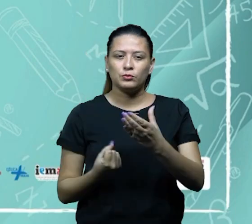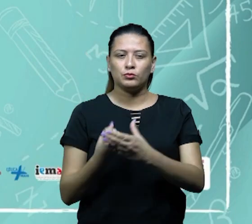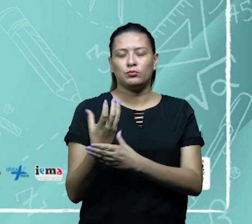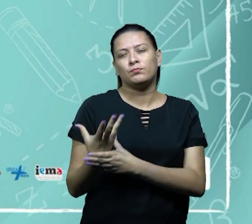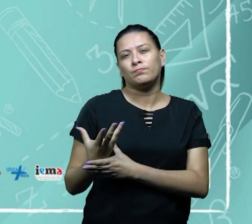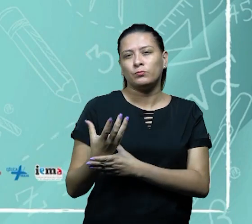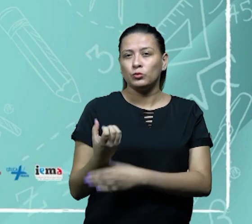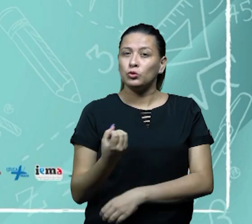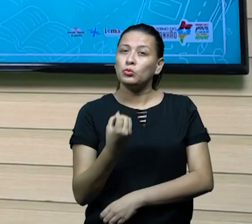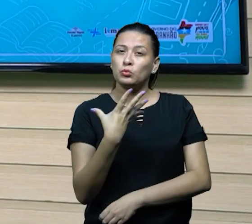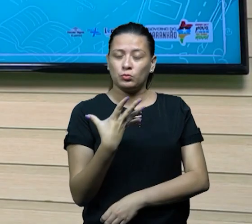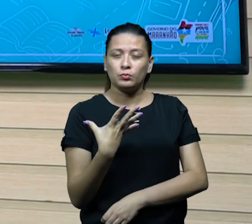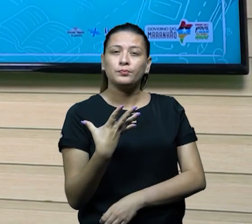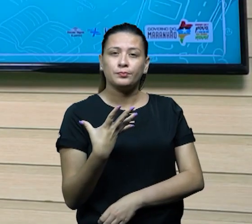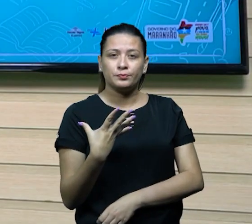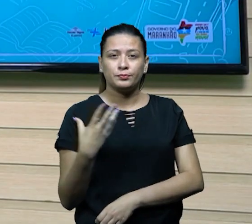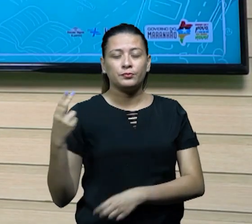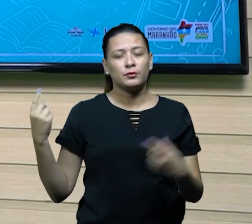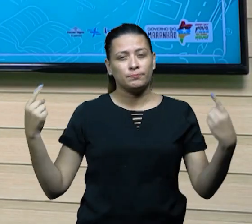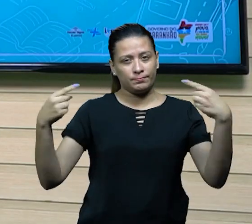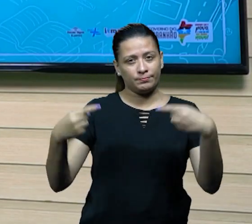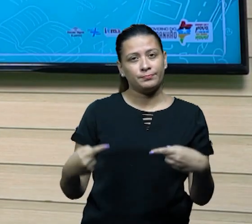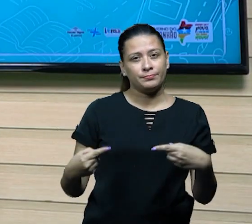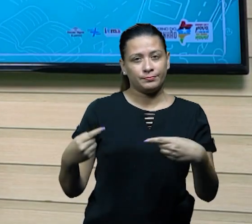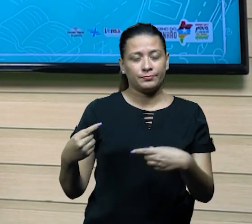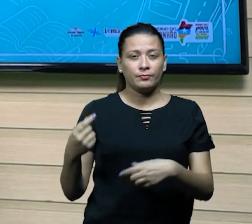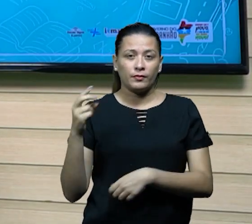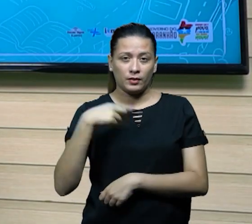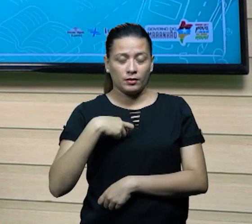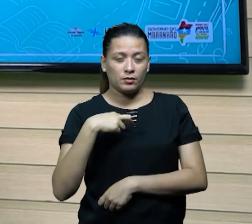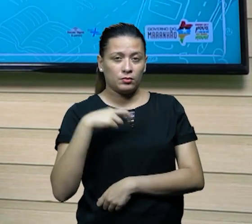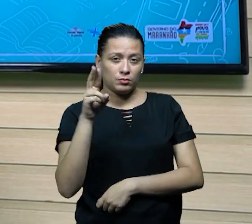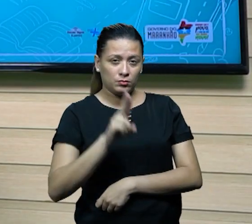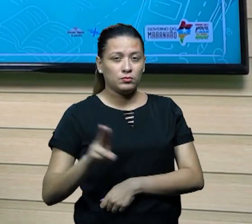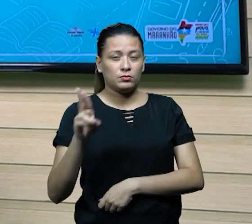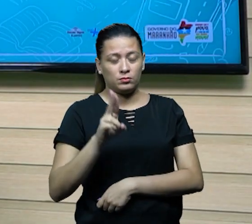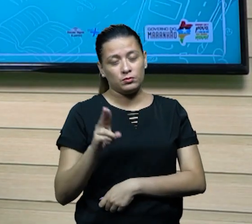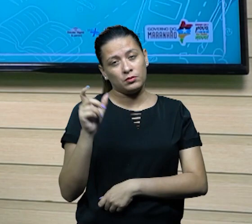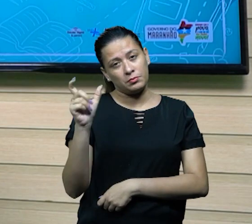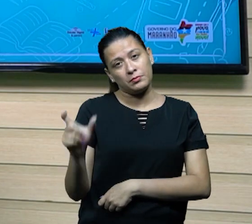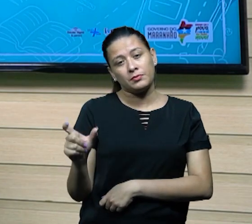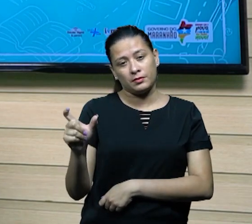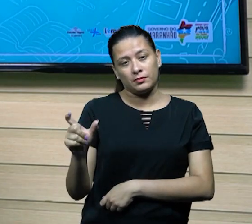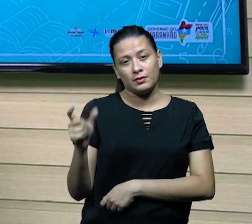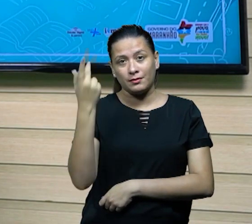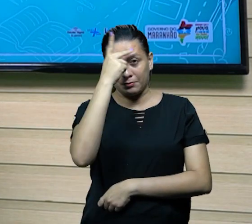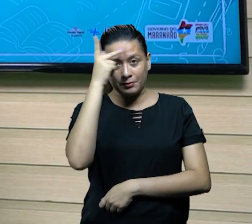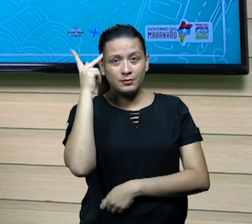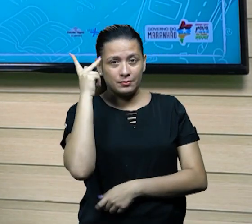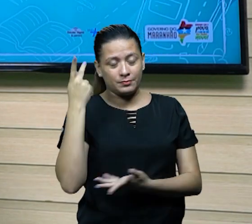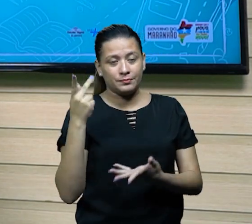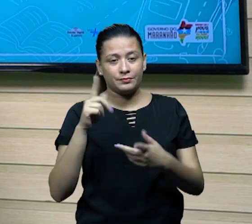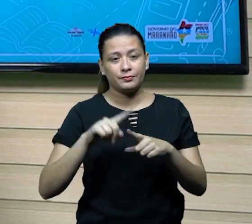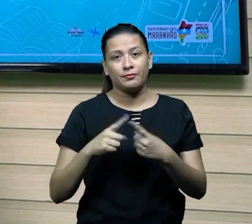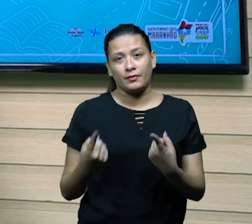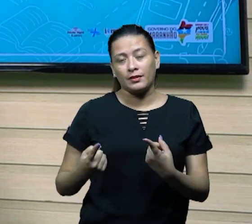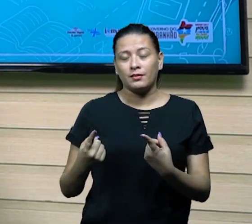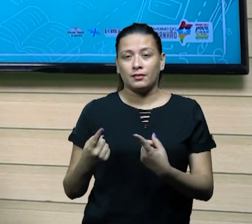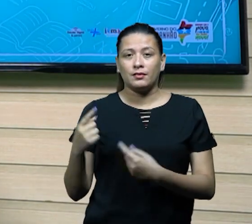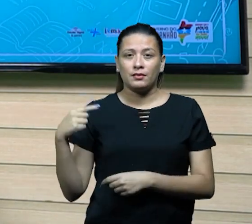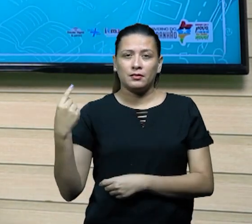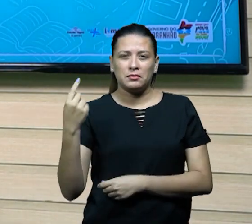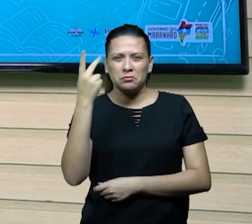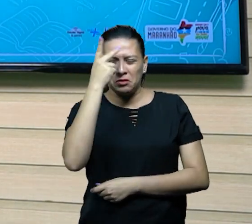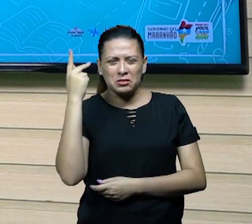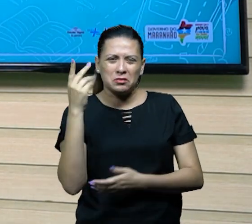vantagem competitiva. Olha que eu uso a palavra pessoas. Alguns especialistas, atualmente, eles não gostam mais nem de usar o termo recursos